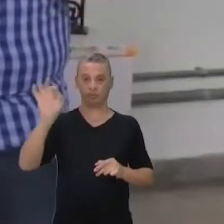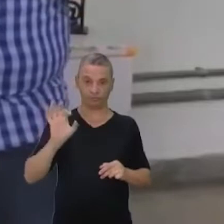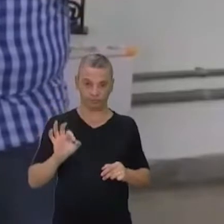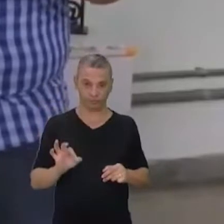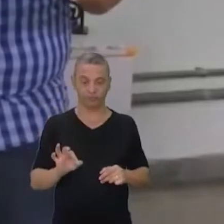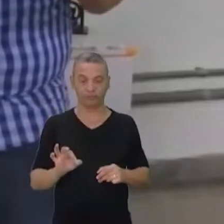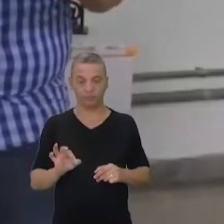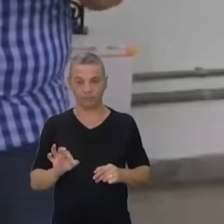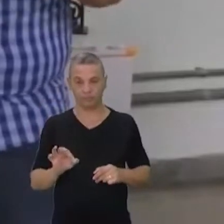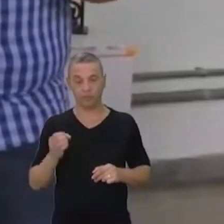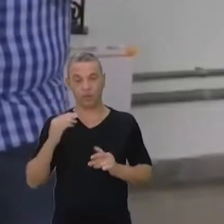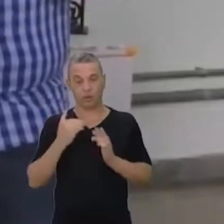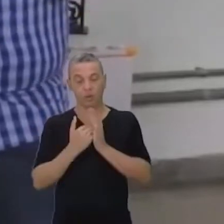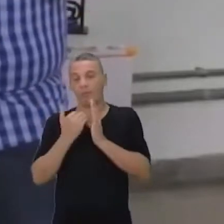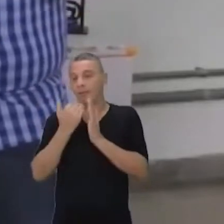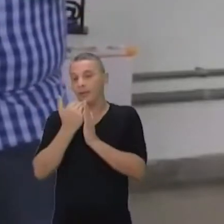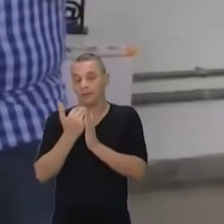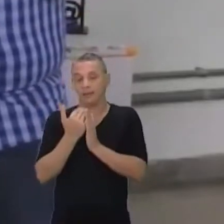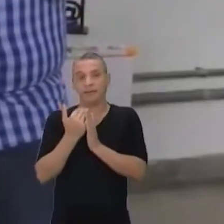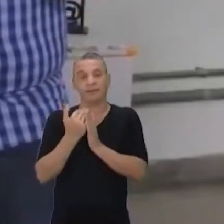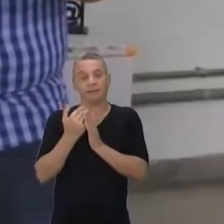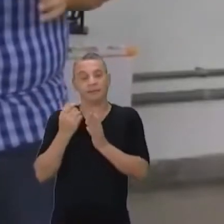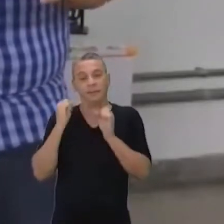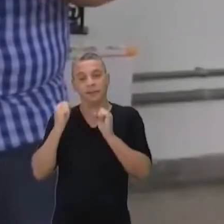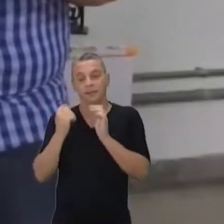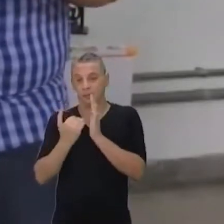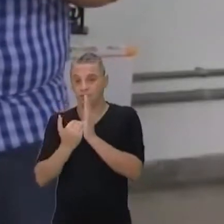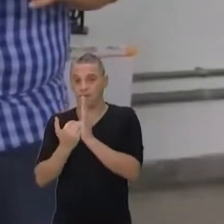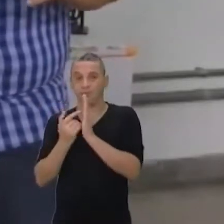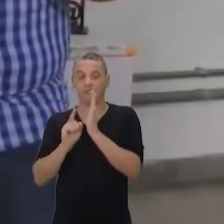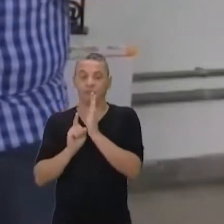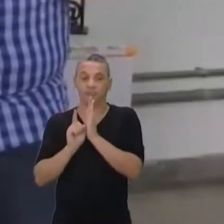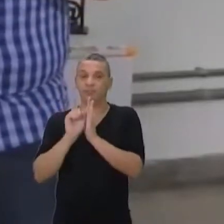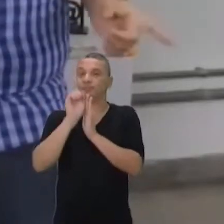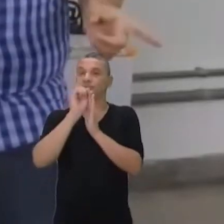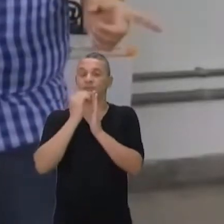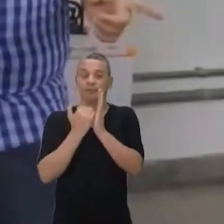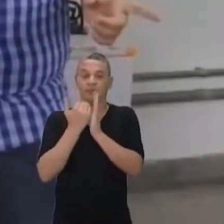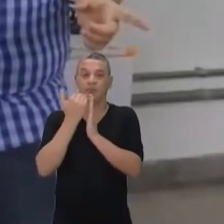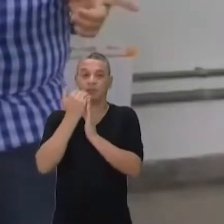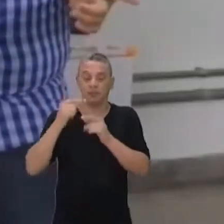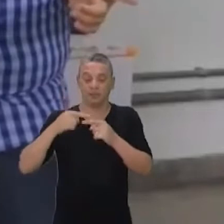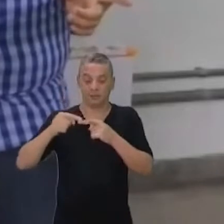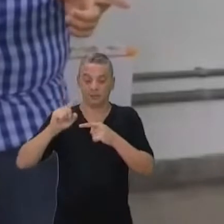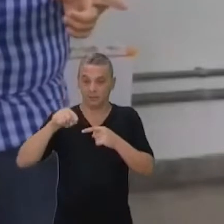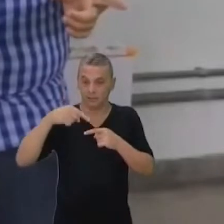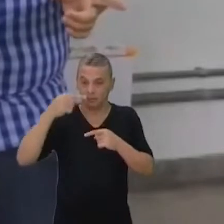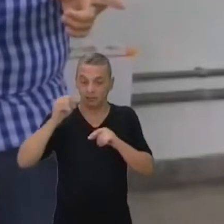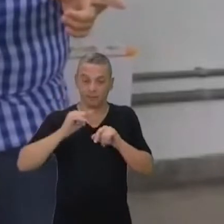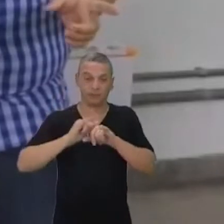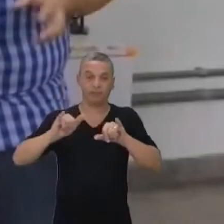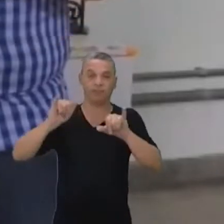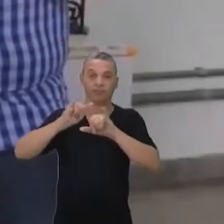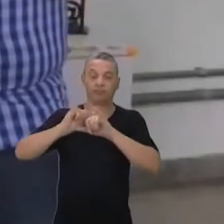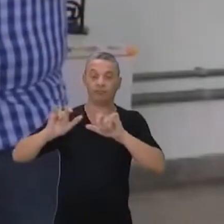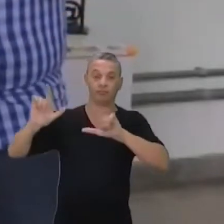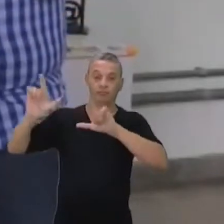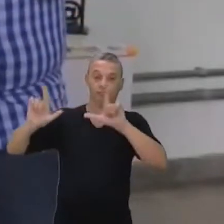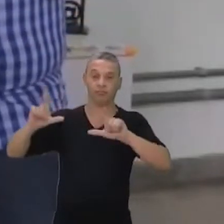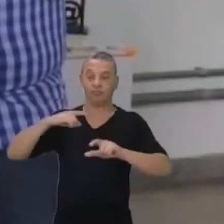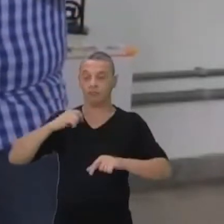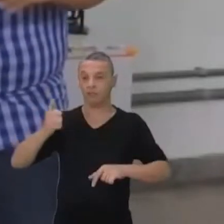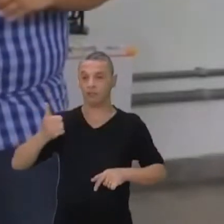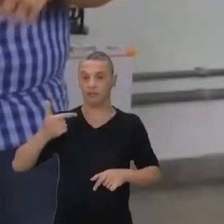percentual ou um pouquinho mais. Então, a gente pode ter uma taxa Selic agora, na próxima semana divulgada pela imprensa,